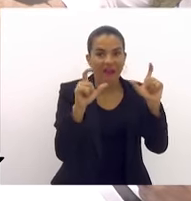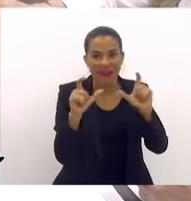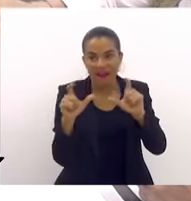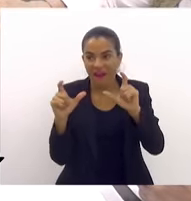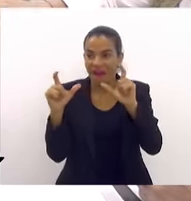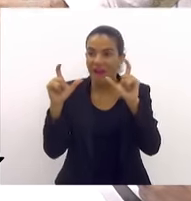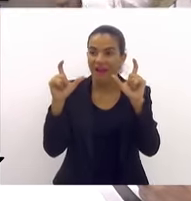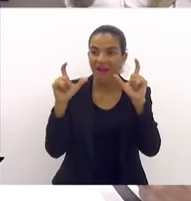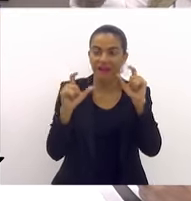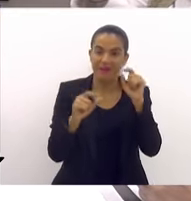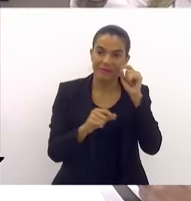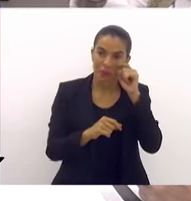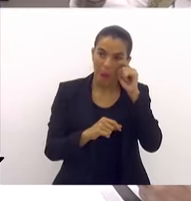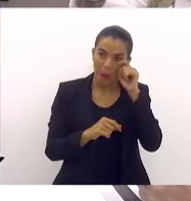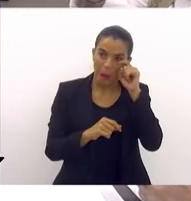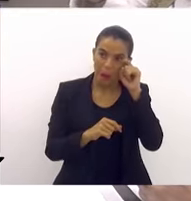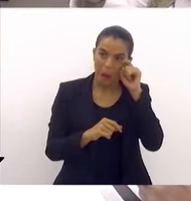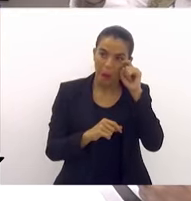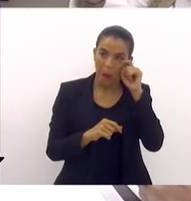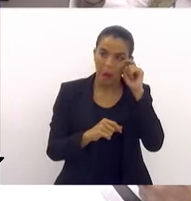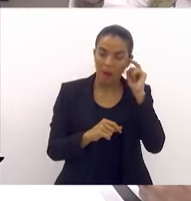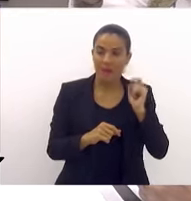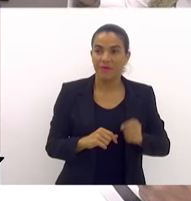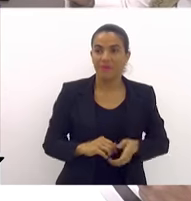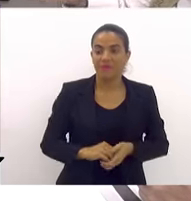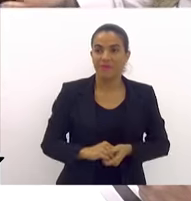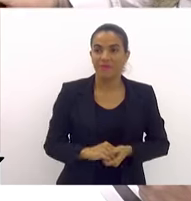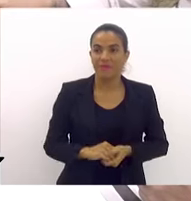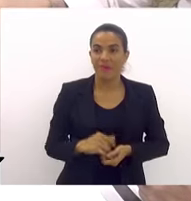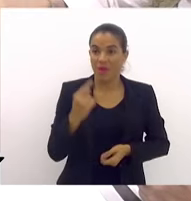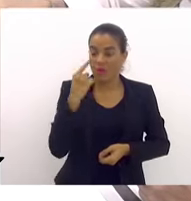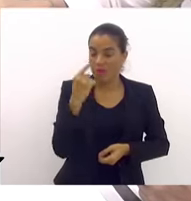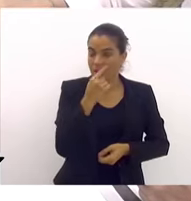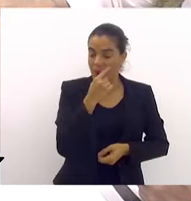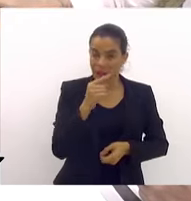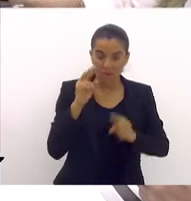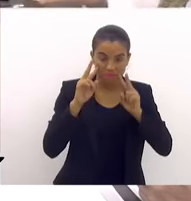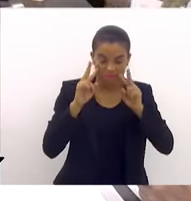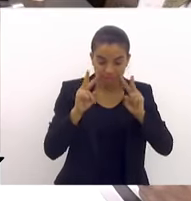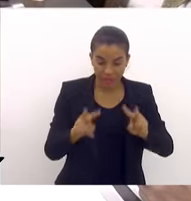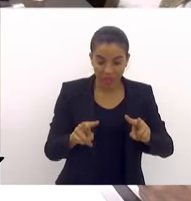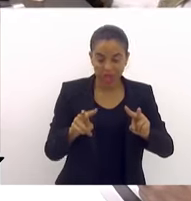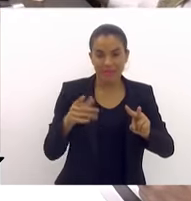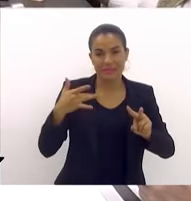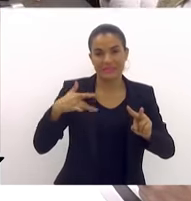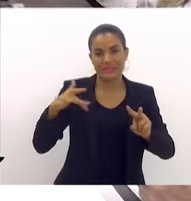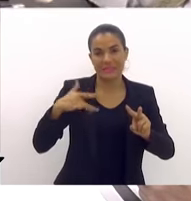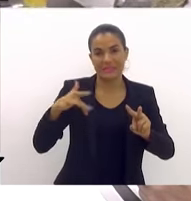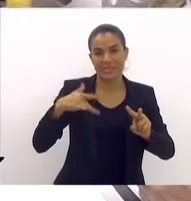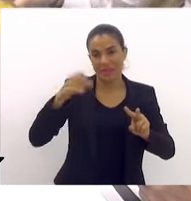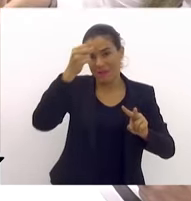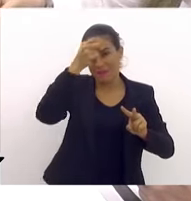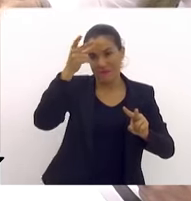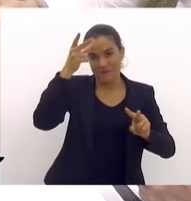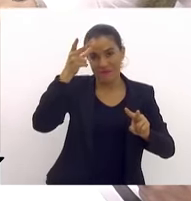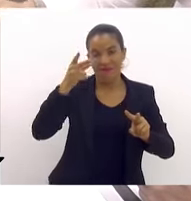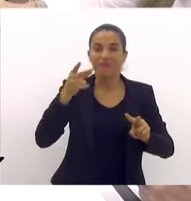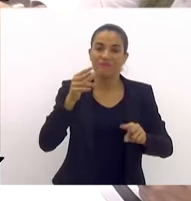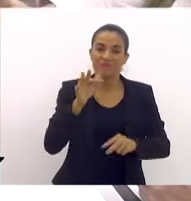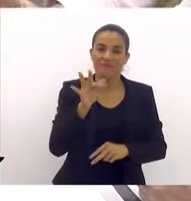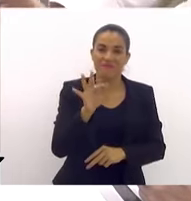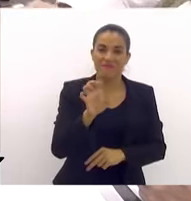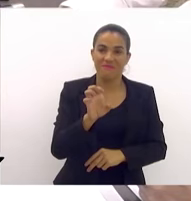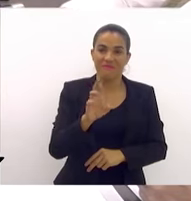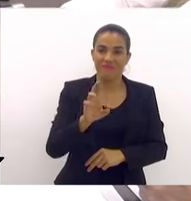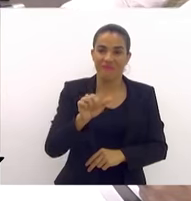danado, hein? Está danado. Falha da máquina. Com esse olhar tão preciso da deputada Célia, eu tenho pena do meu amigo prefeito Fernando Jordão, que deve sofrer.